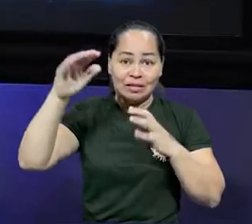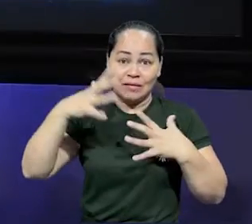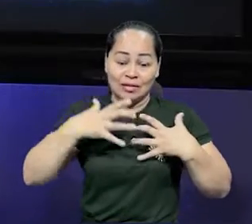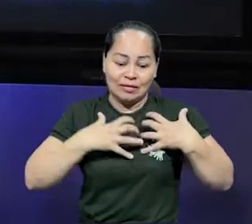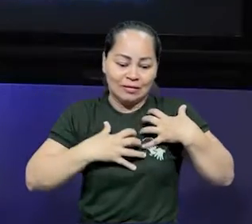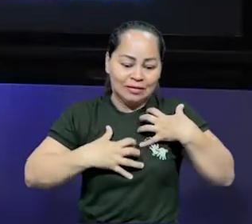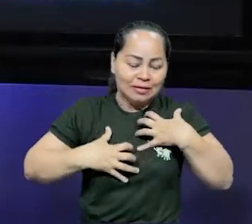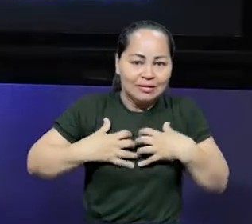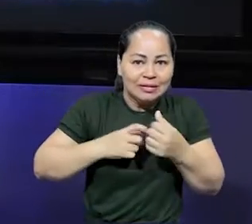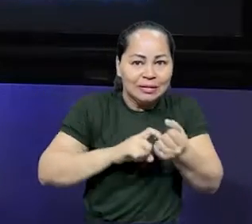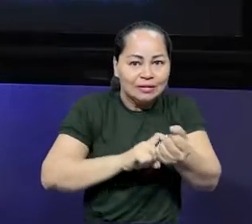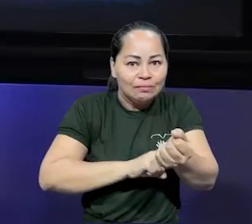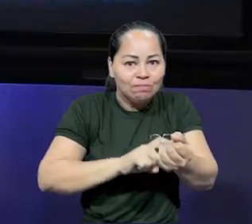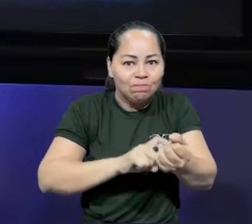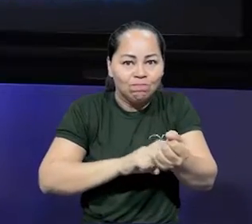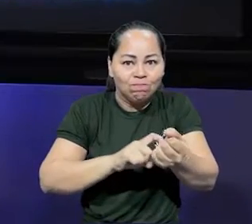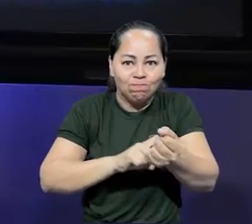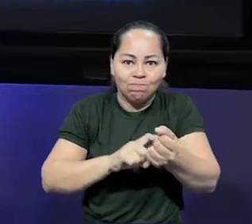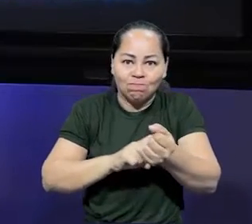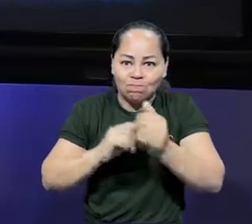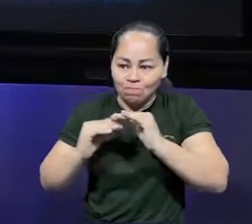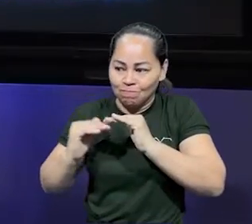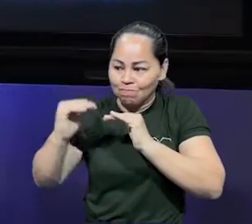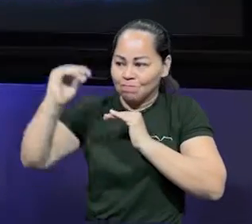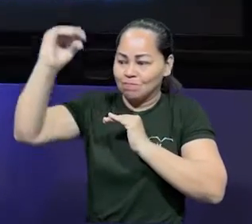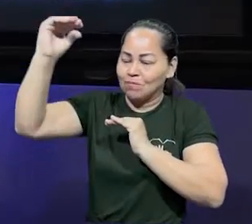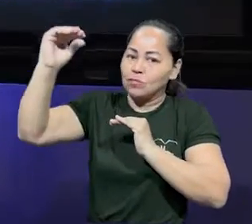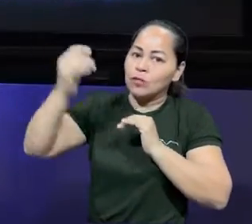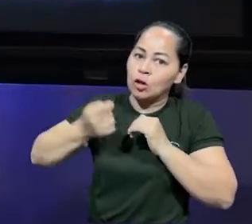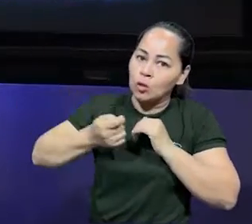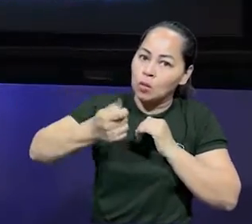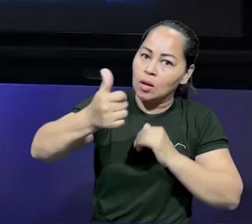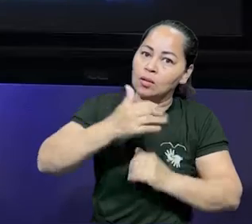ser humano é confrontar-se com a morte.